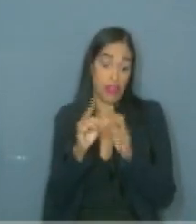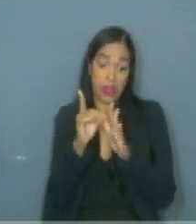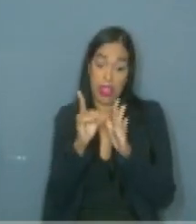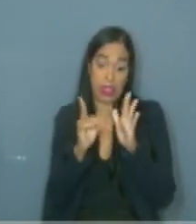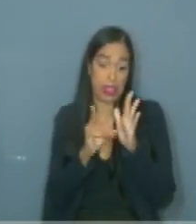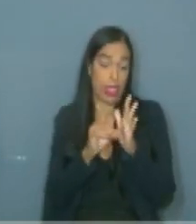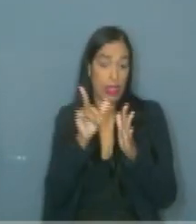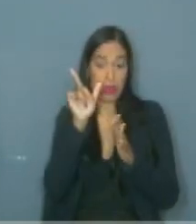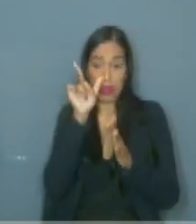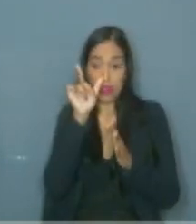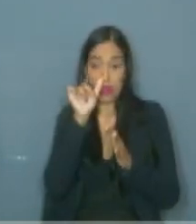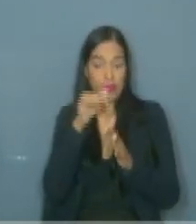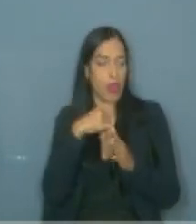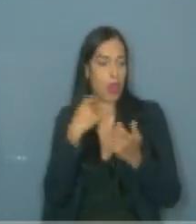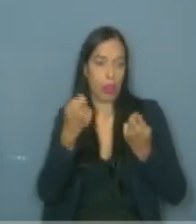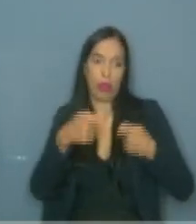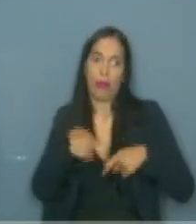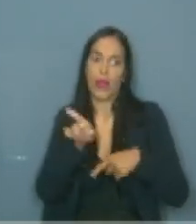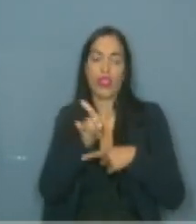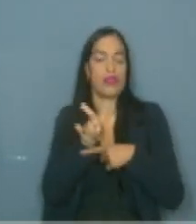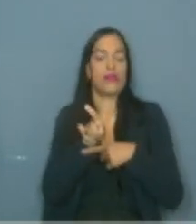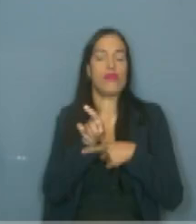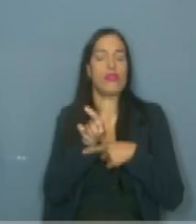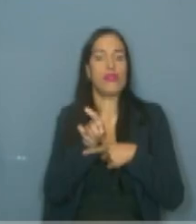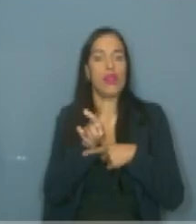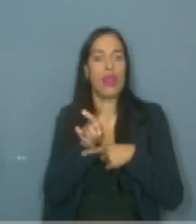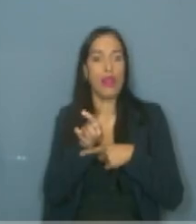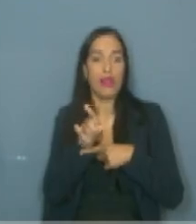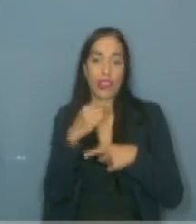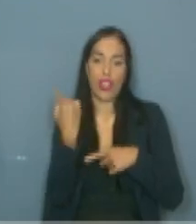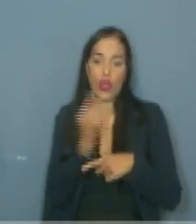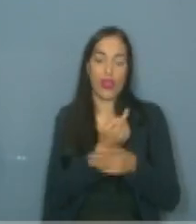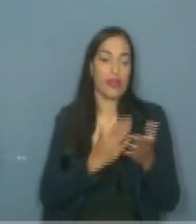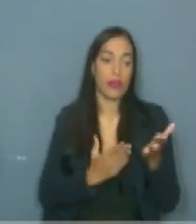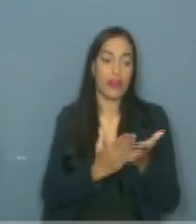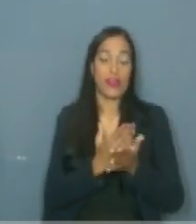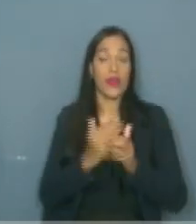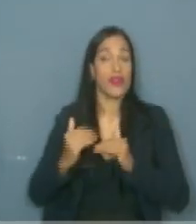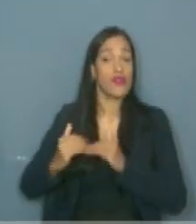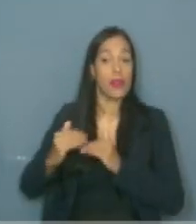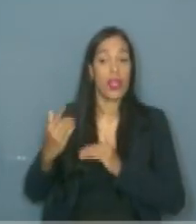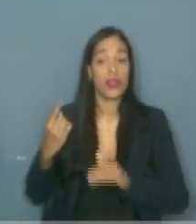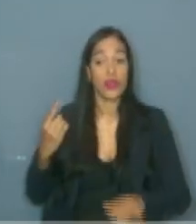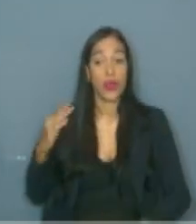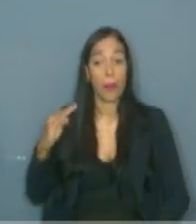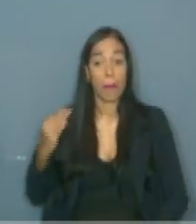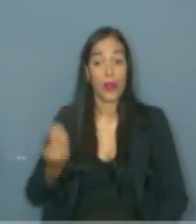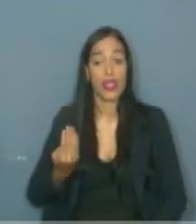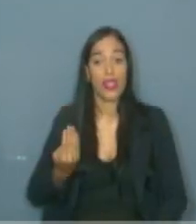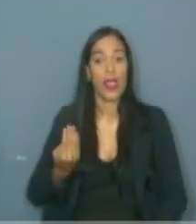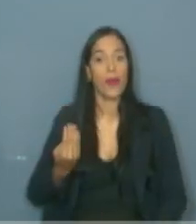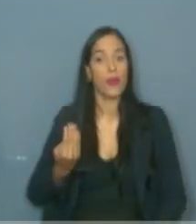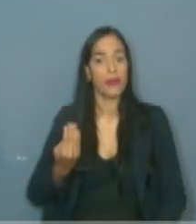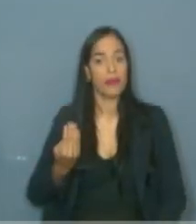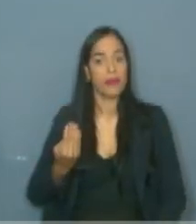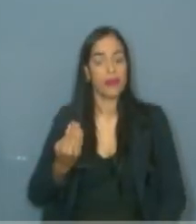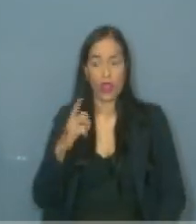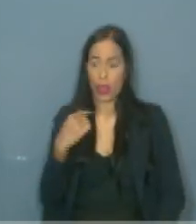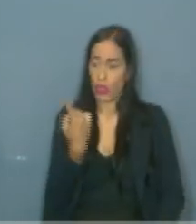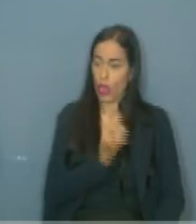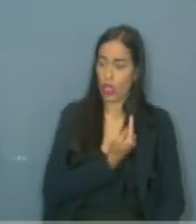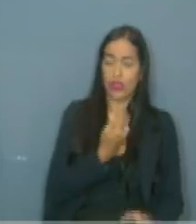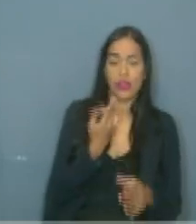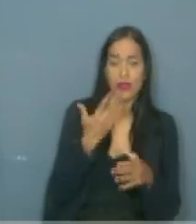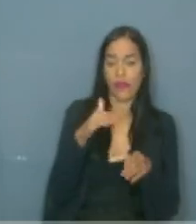Diário Oficial, eles passam de 1 bilhão de reais. Então a gente está votando aqui uma peça de ficção, porque